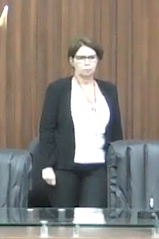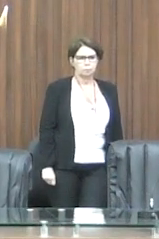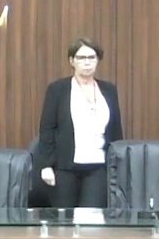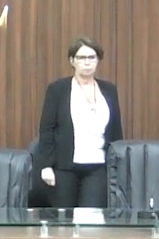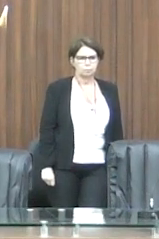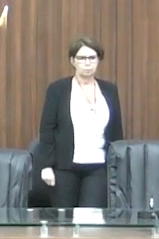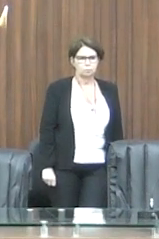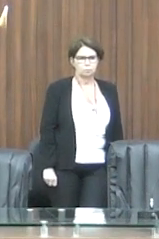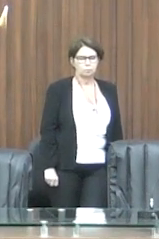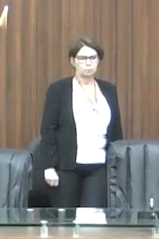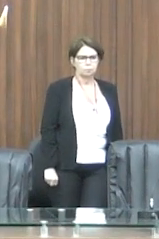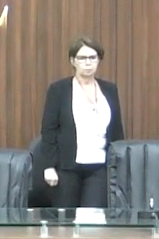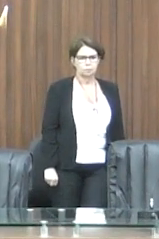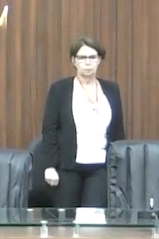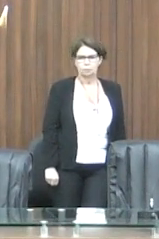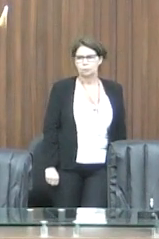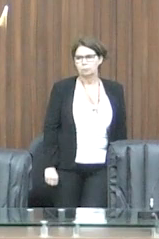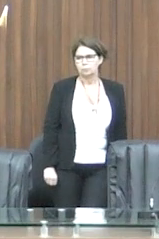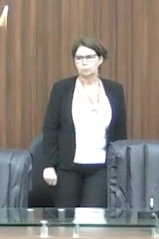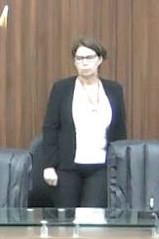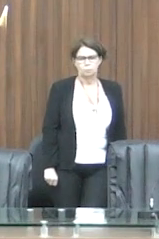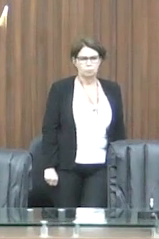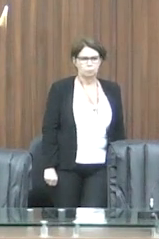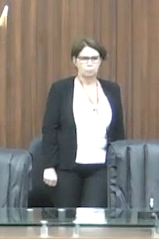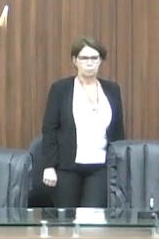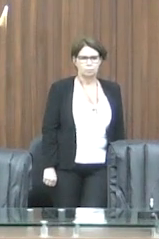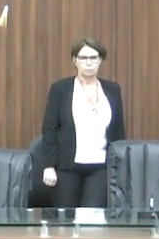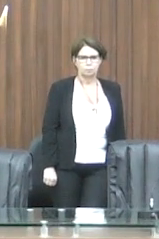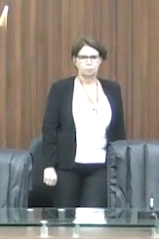Deputado Felipe, pode presidir aqui para me falar? Obrigado.